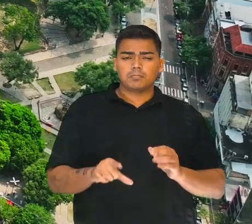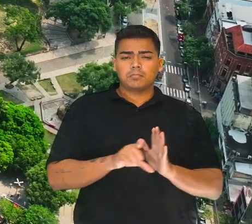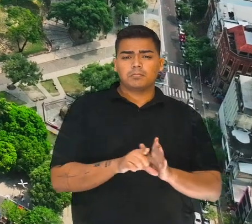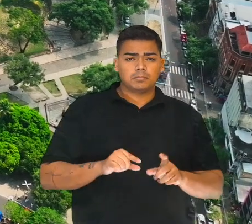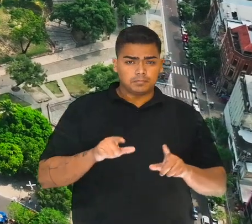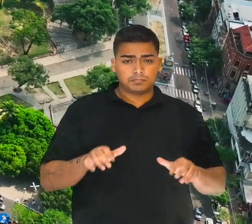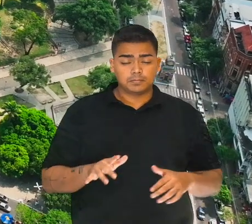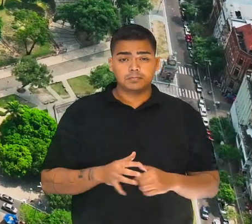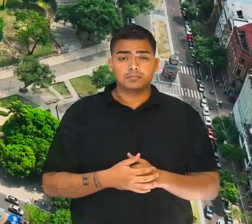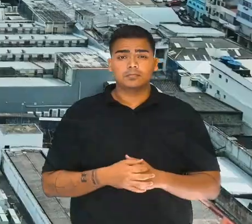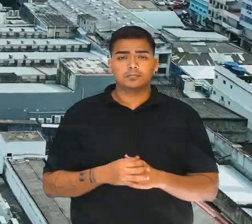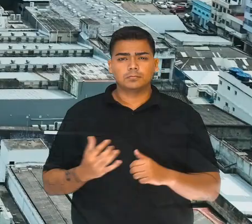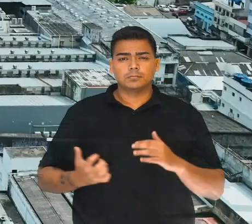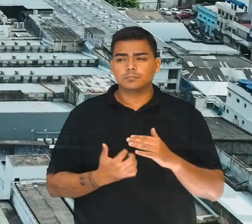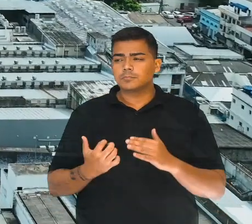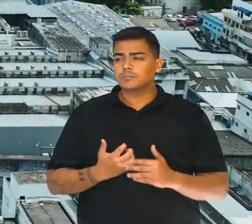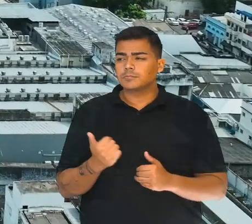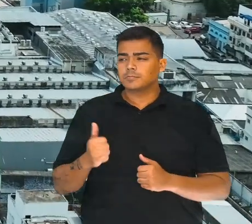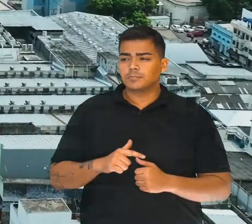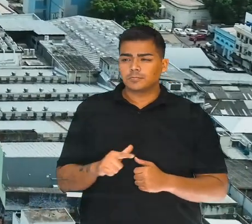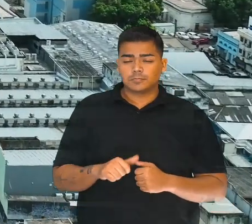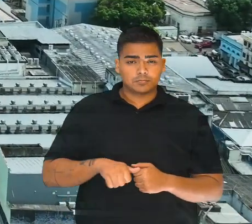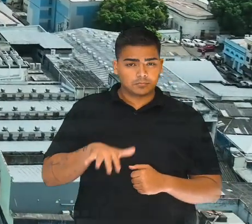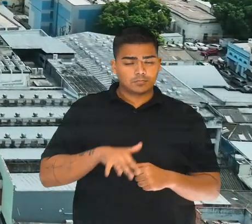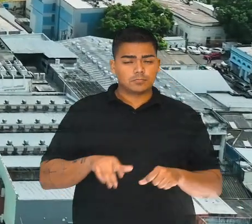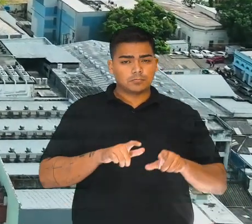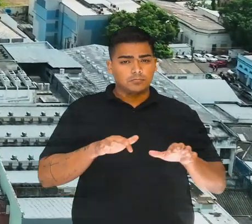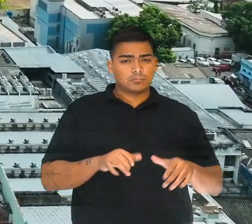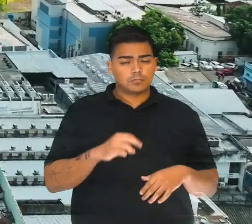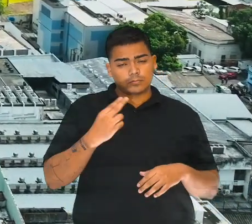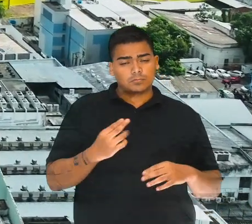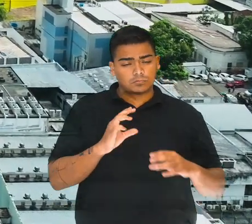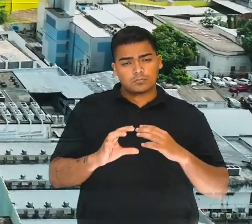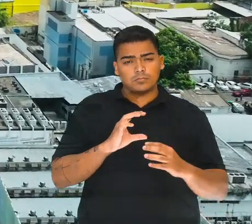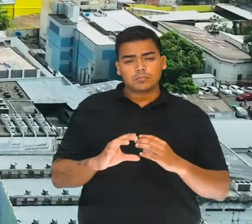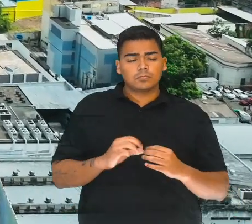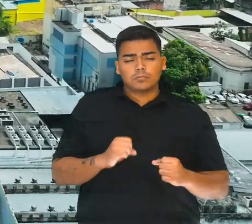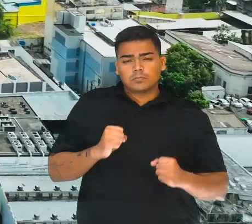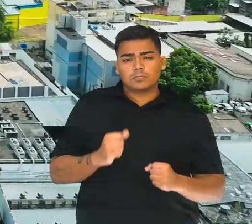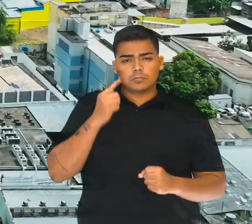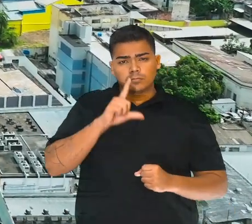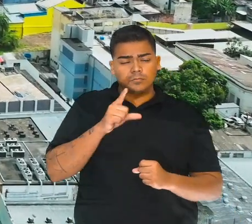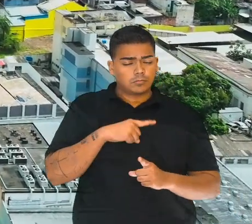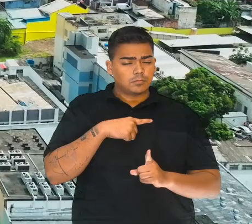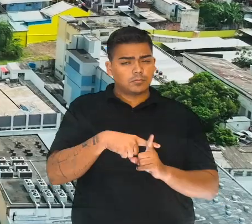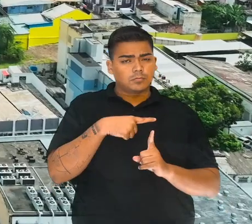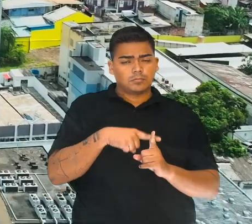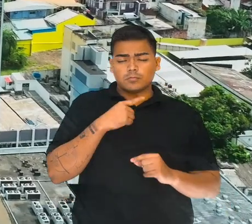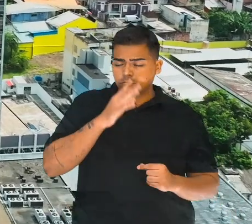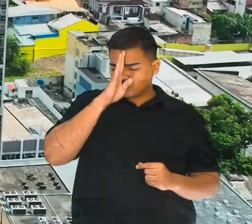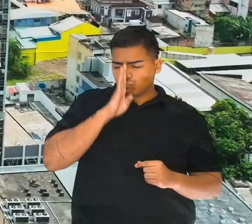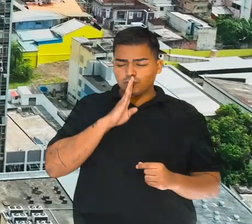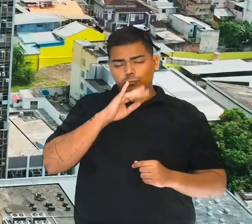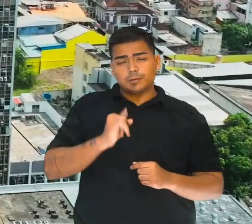Informática. Então, basicamente, as empresas que produzem bens de informática e telecomunicações podem se beneficiar de